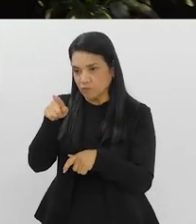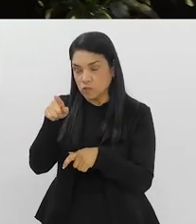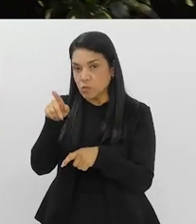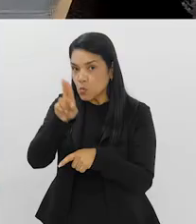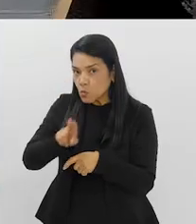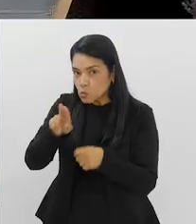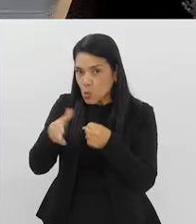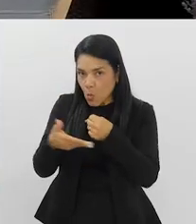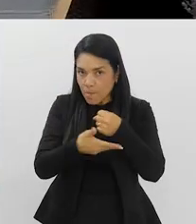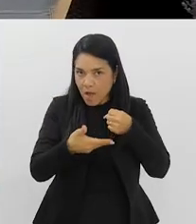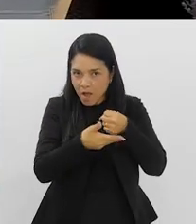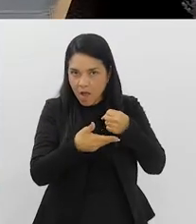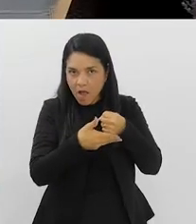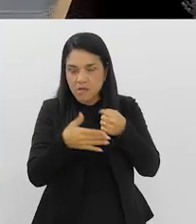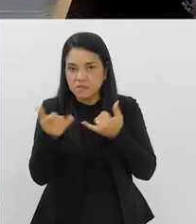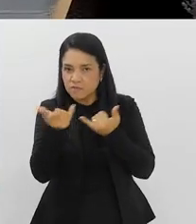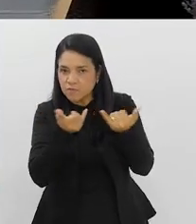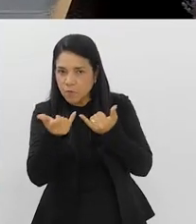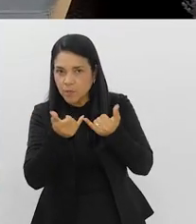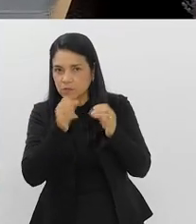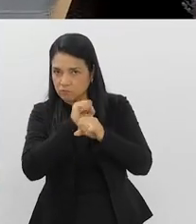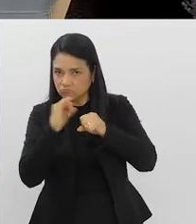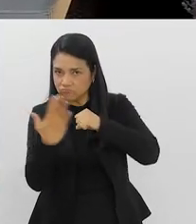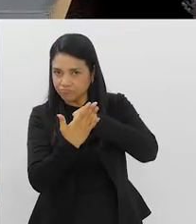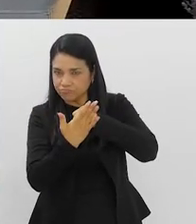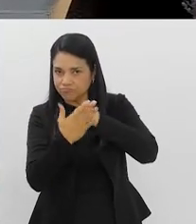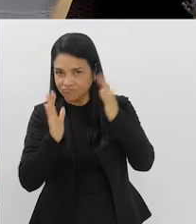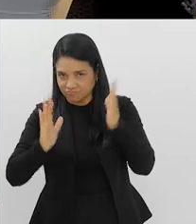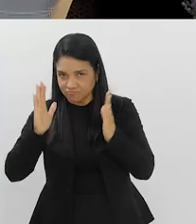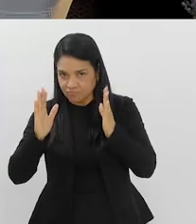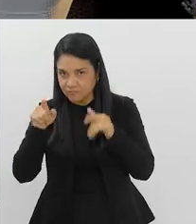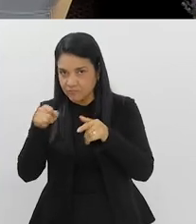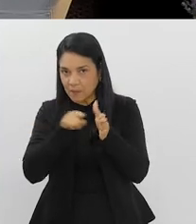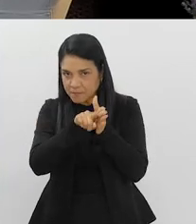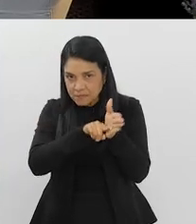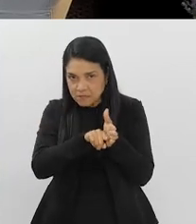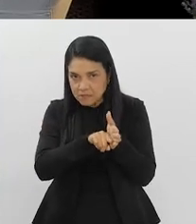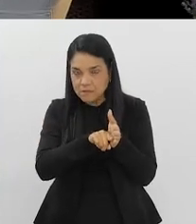Você também usou isso como base, as informações da pandemia?